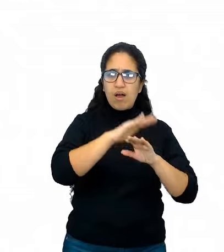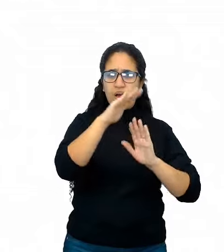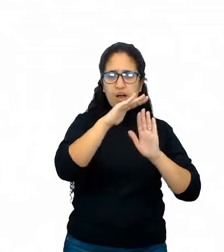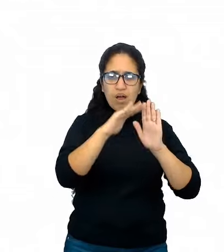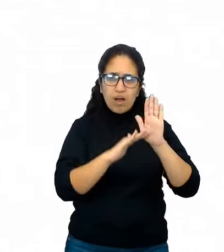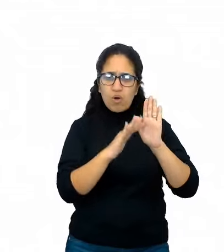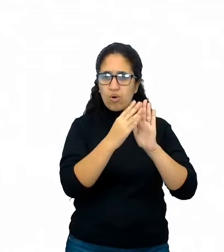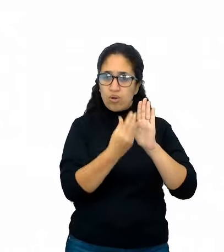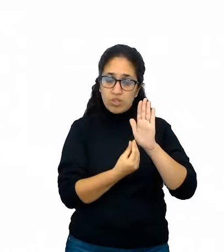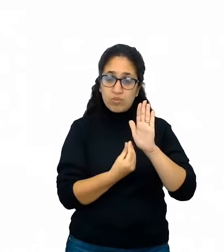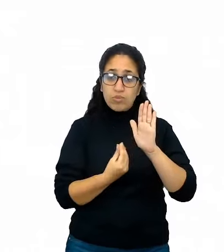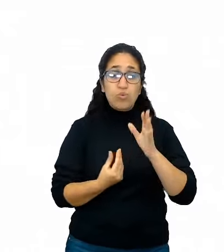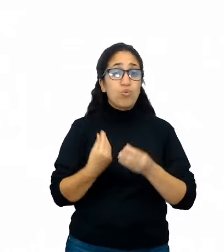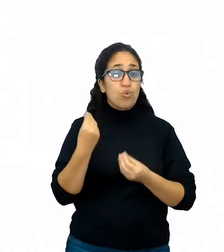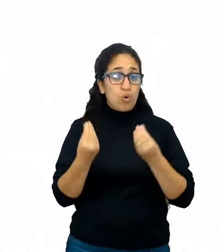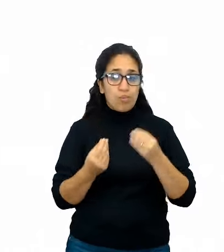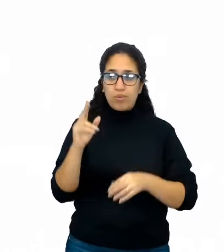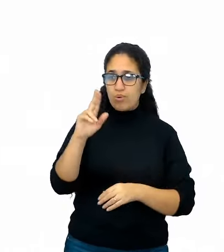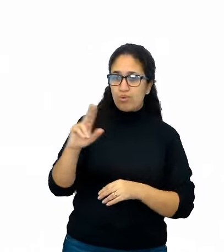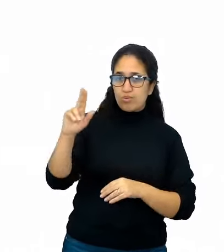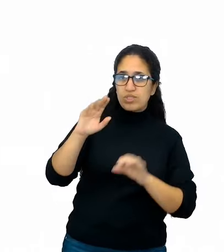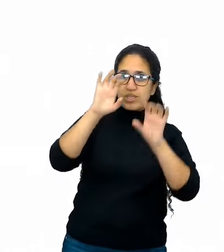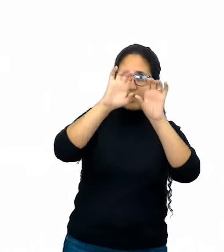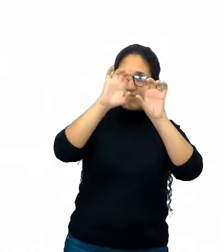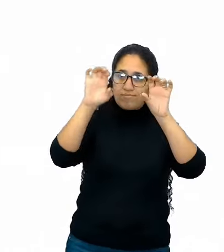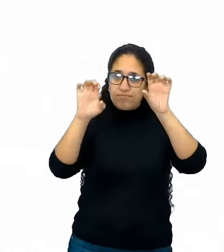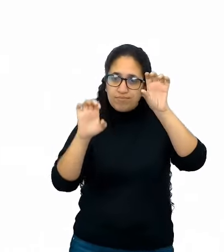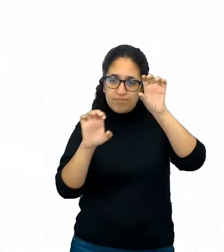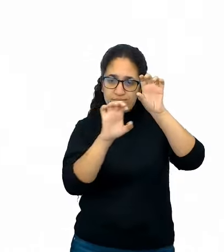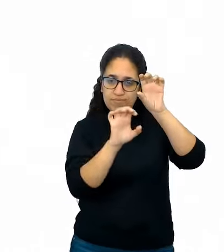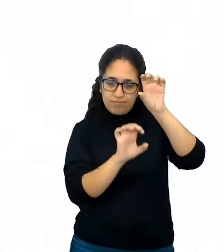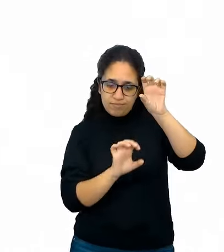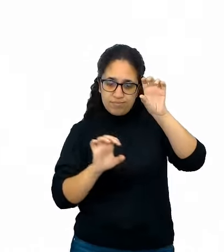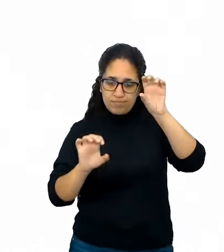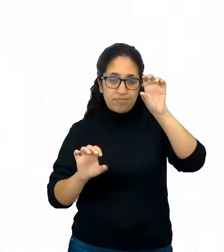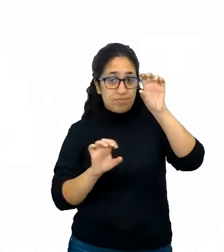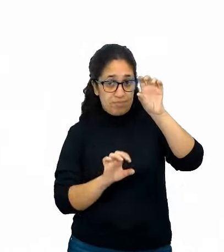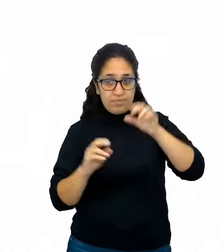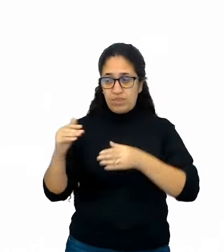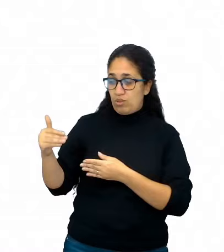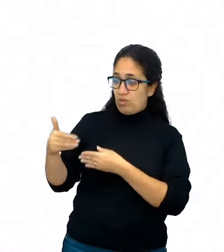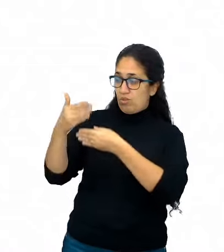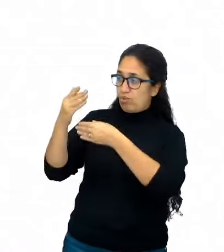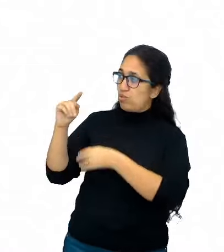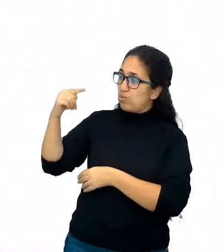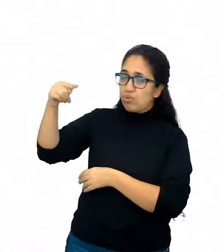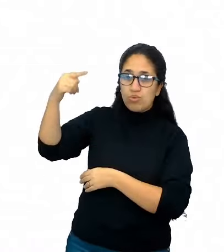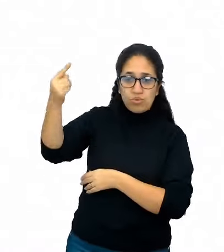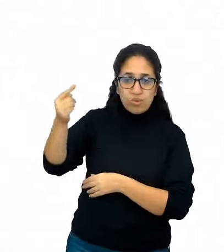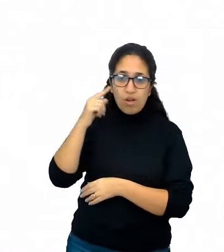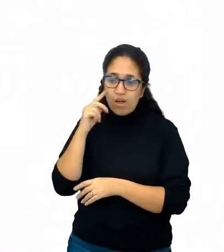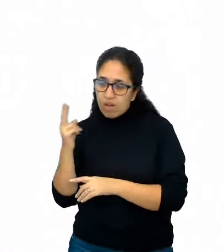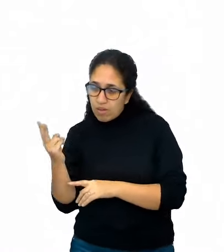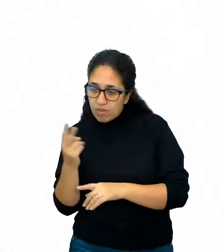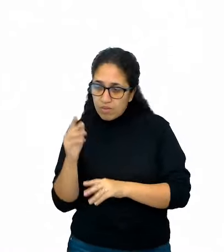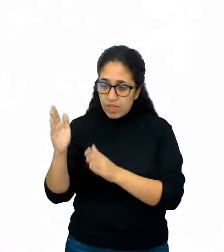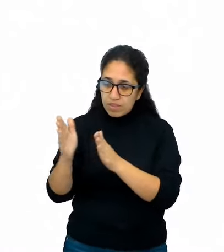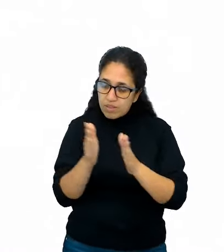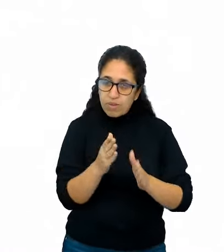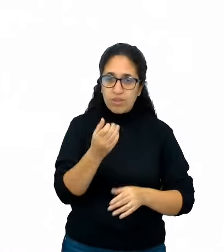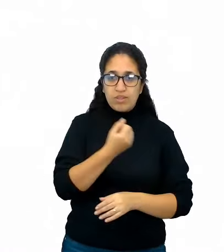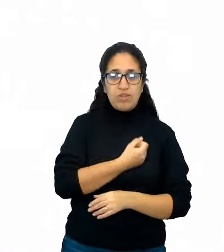um fluxograma. Nos próximos slides, exploraremos brevemente a sequência de atividade